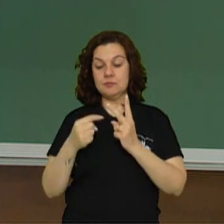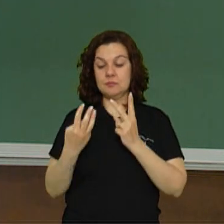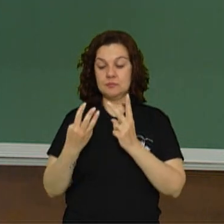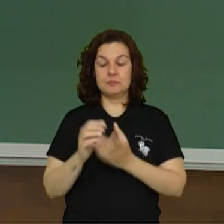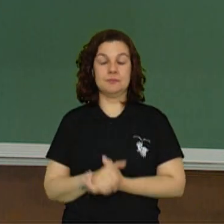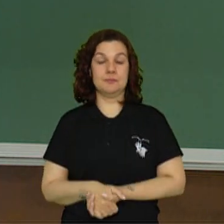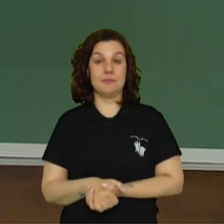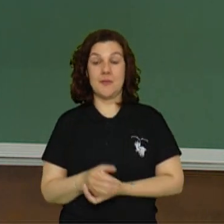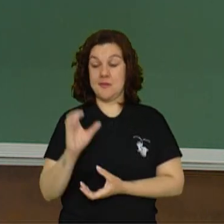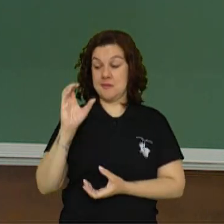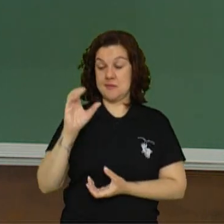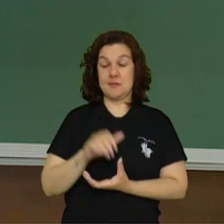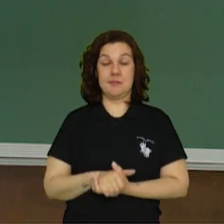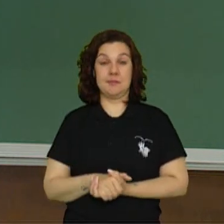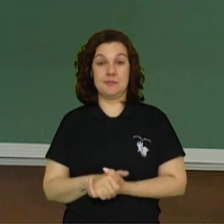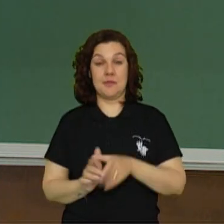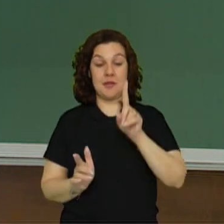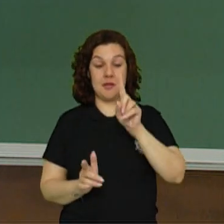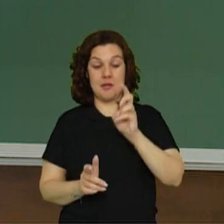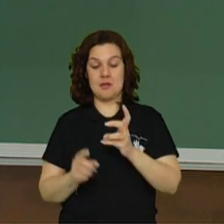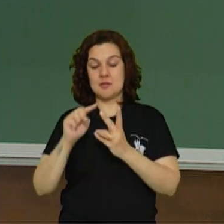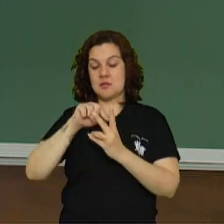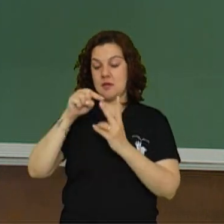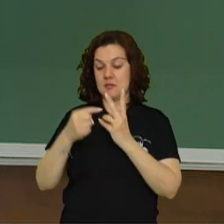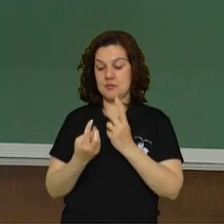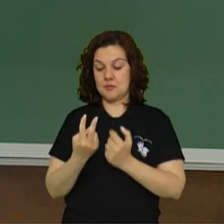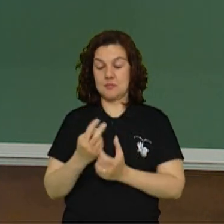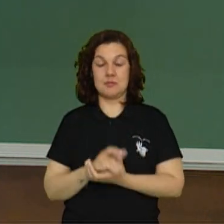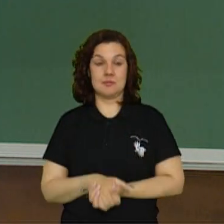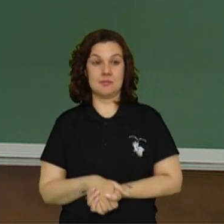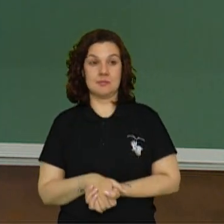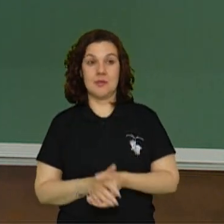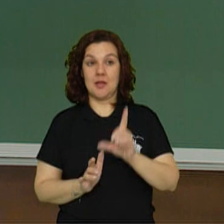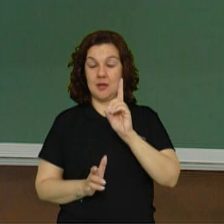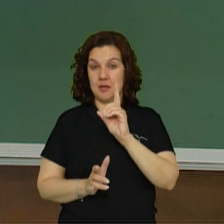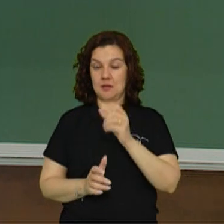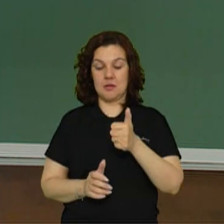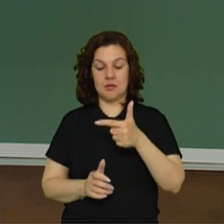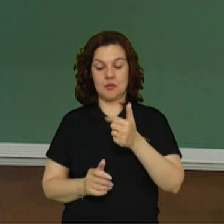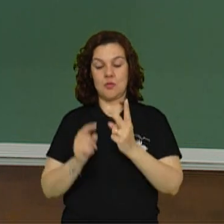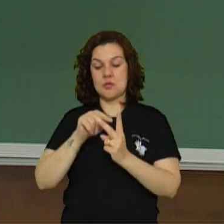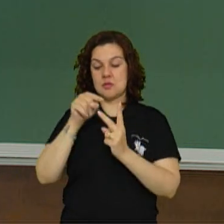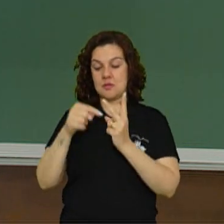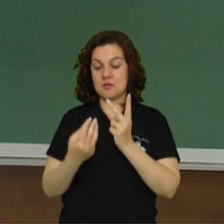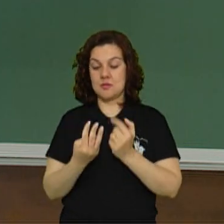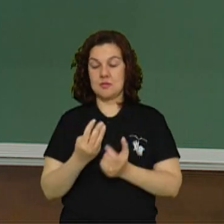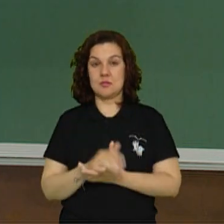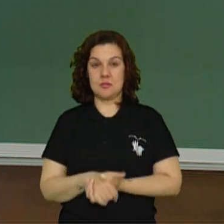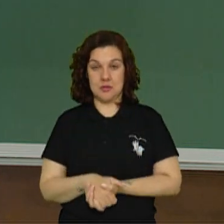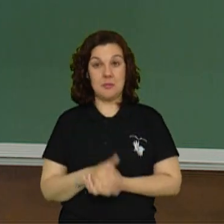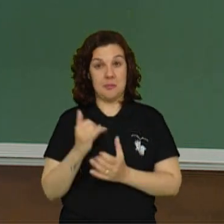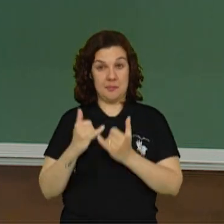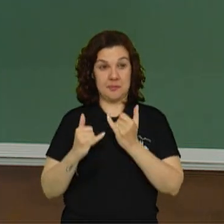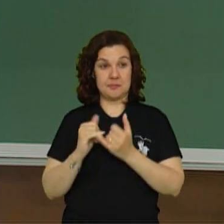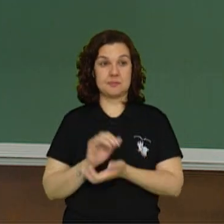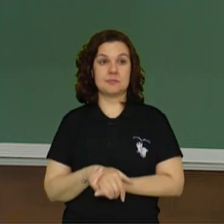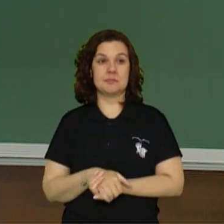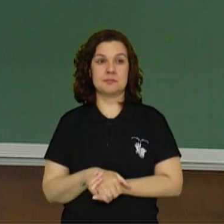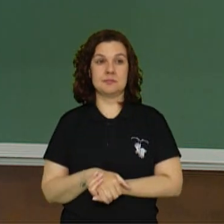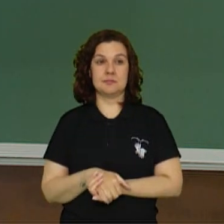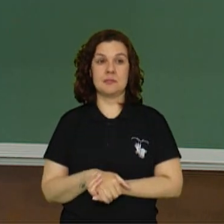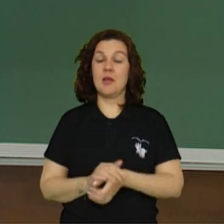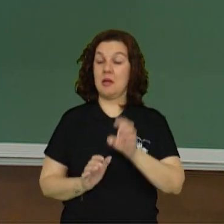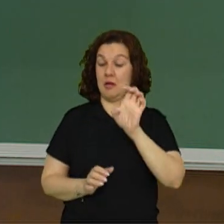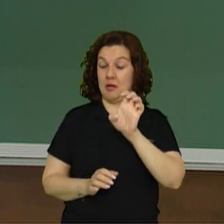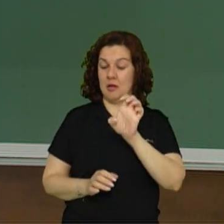3, C, 15 raiz de 2, D, 12 raiz de 3, muito parecido, né?